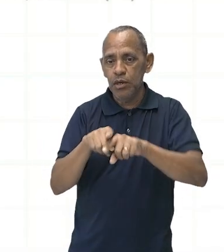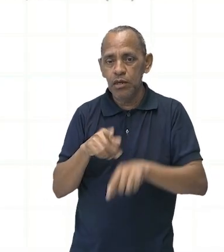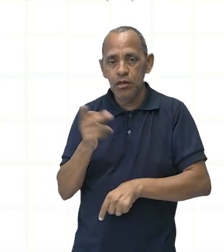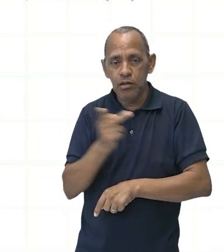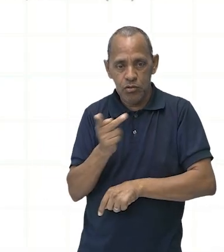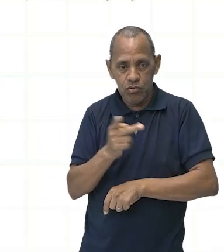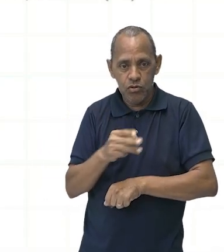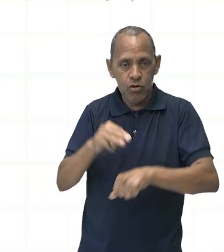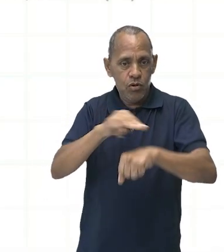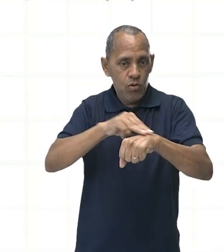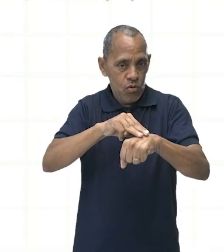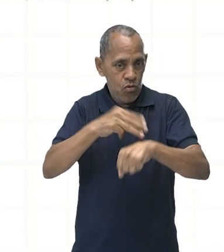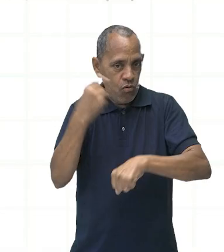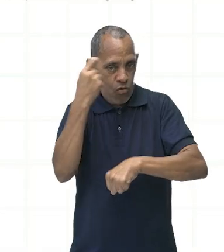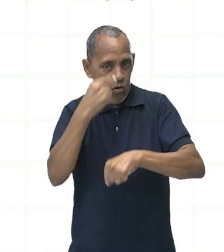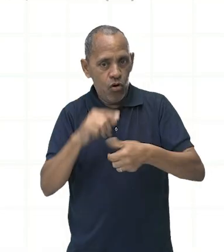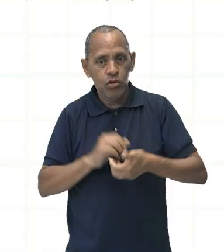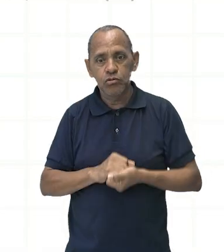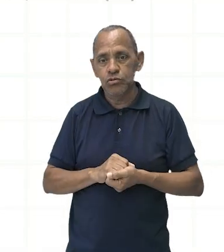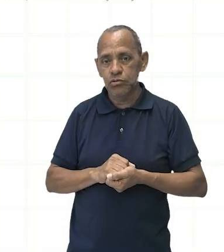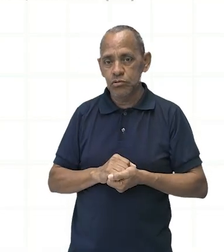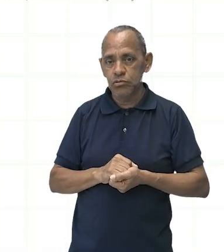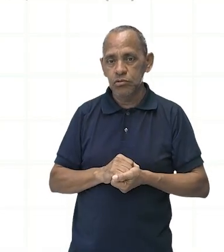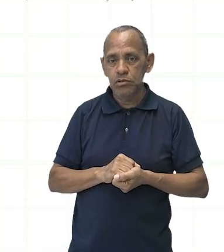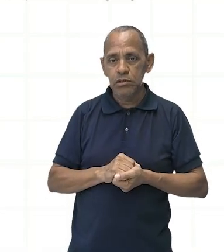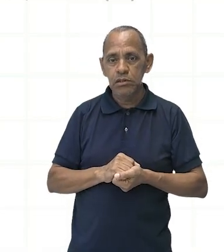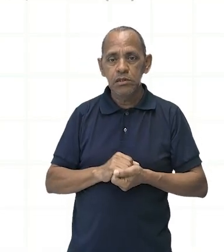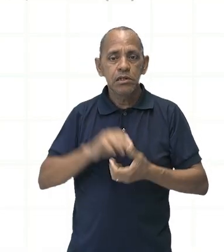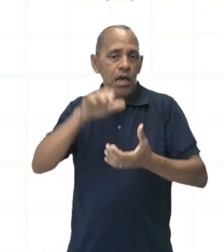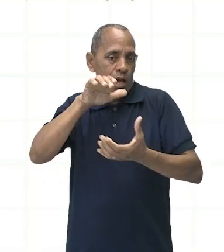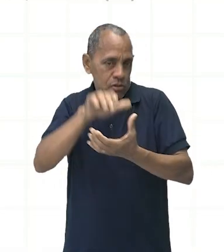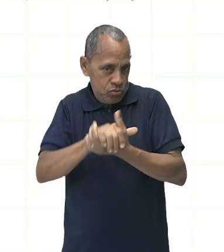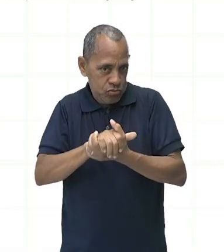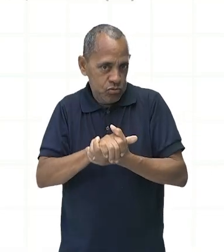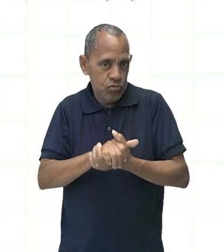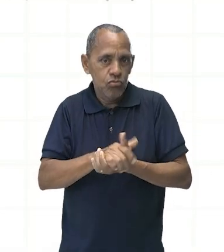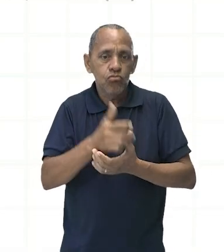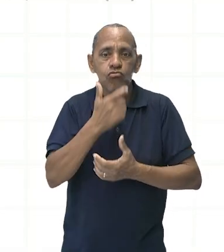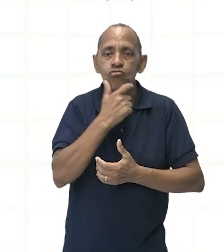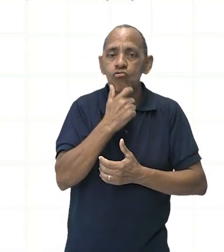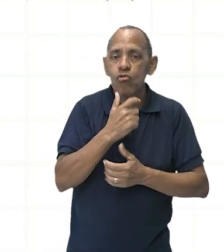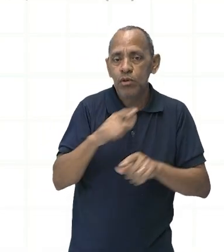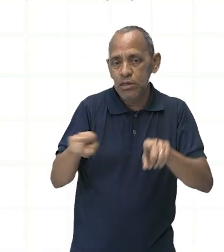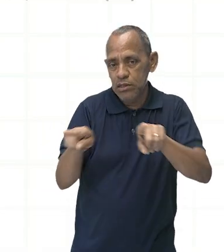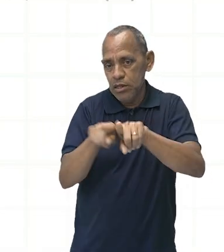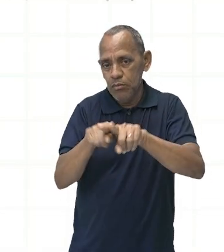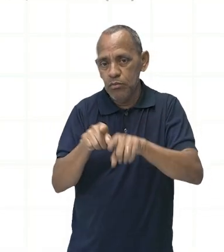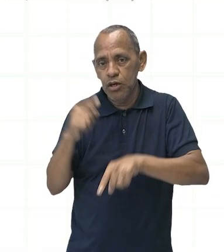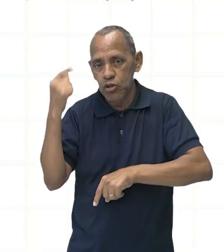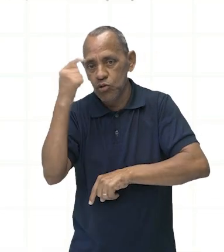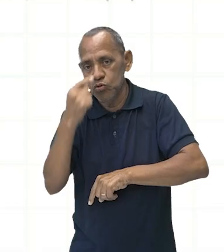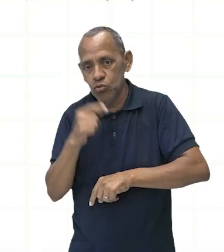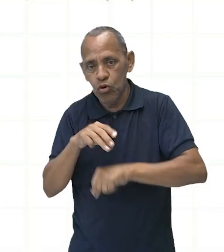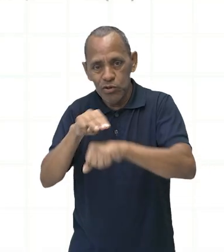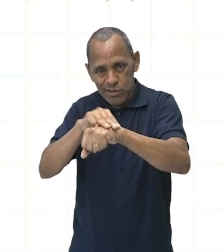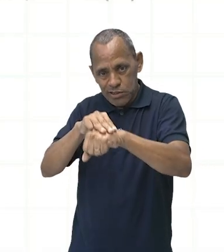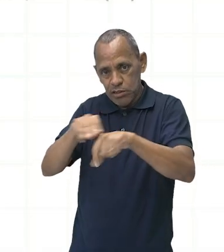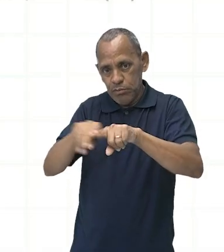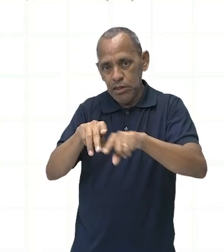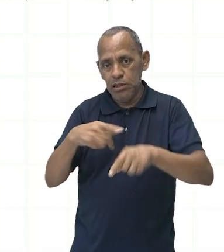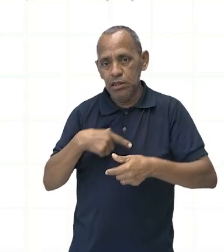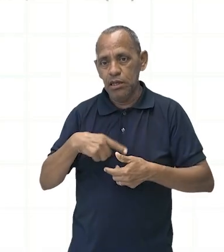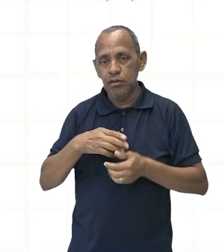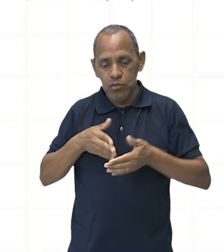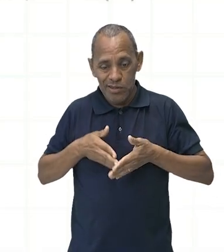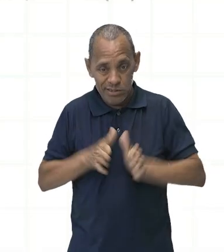é heterozigota, que se casou com um homem de olhos castanhos também heterozigoto, agora sim nasceu, olha,